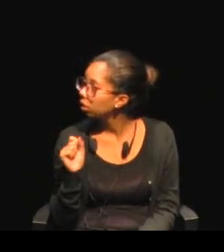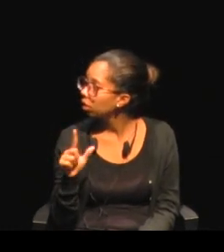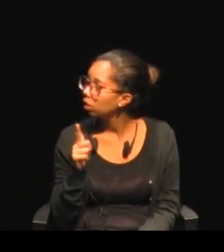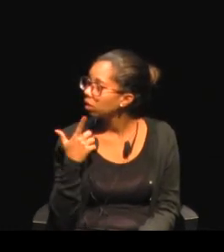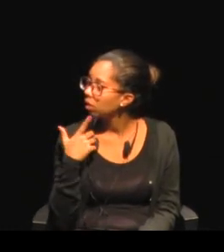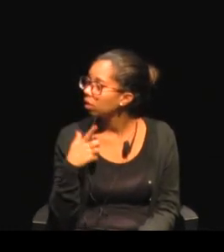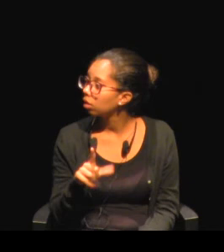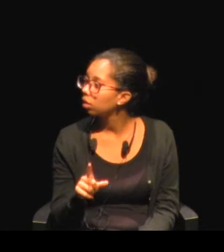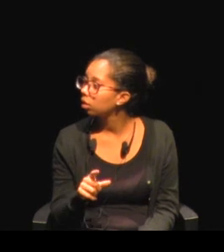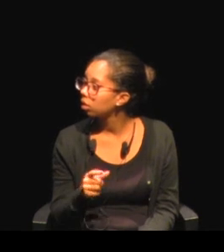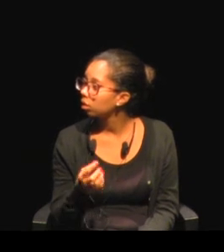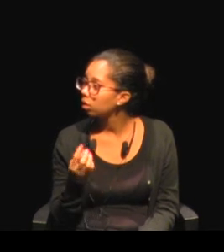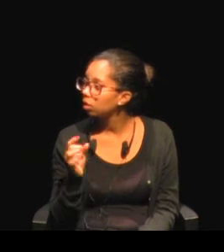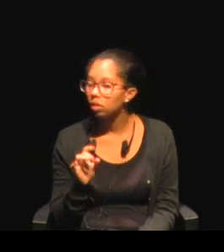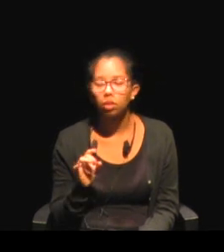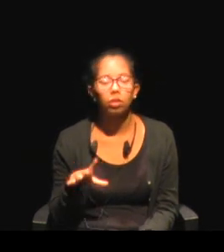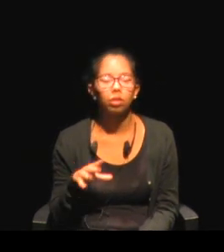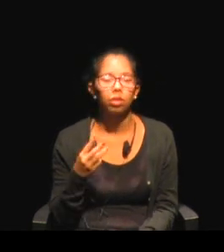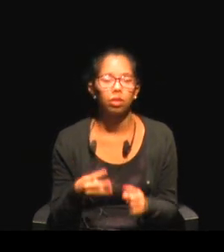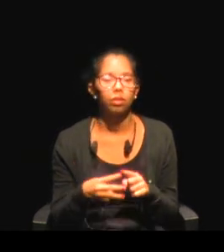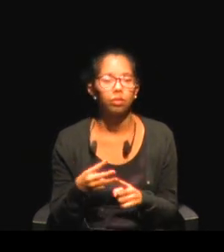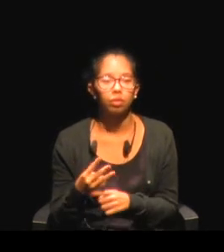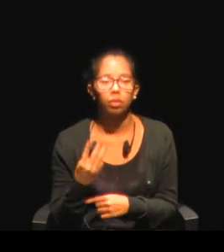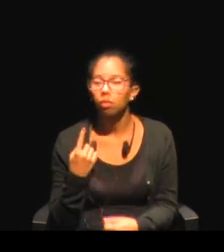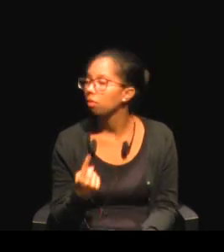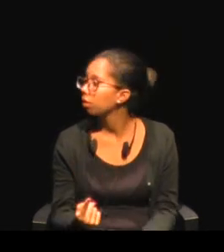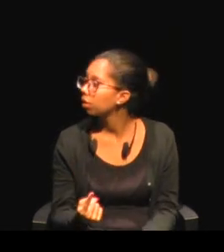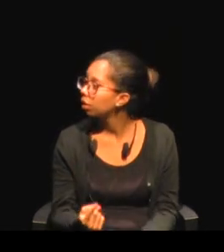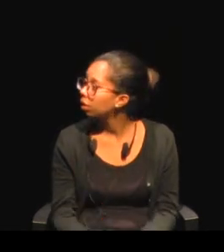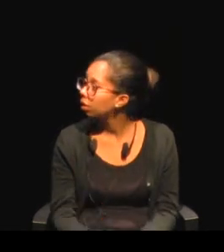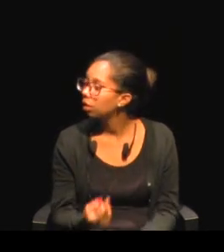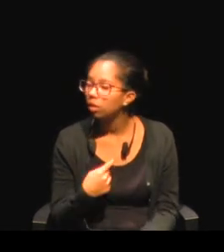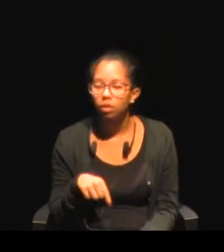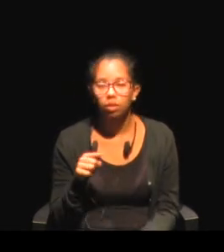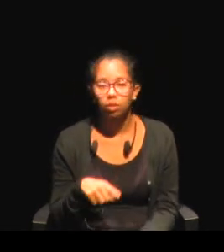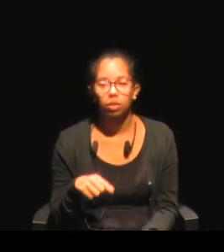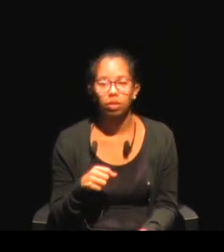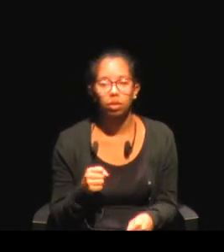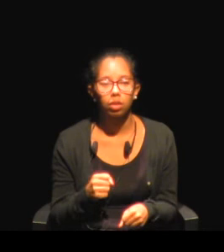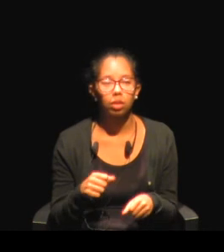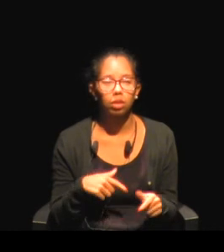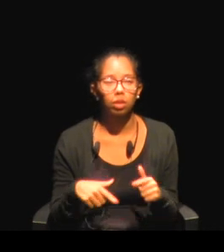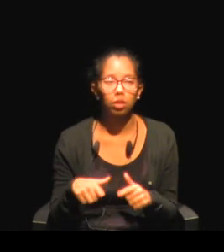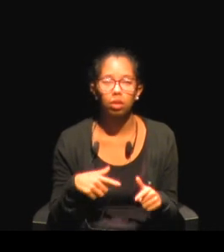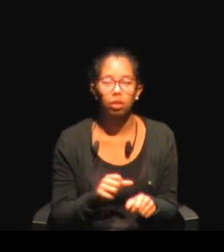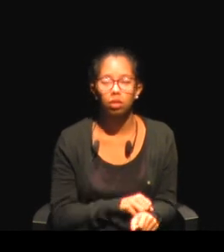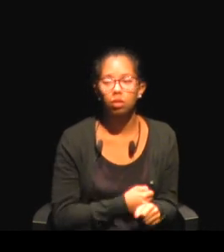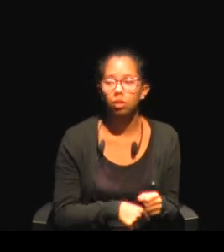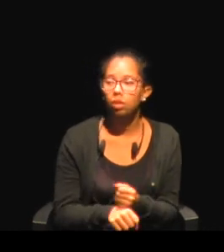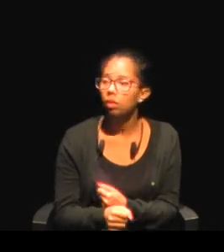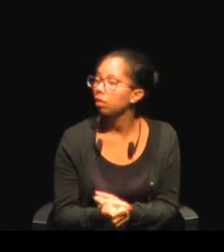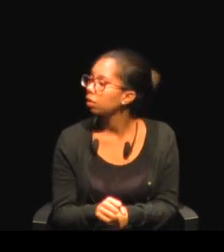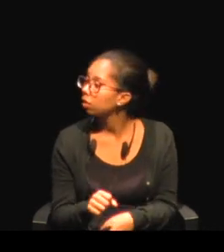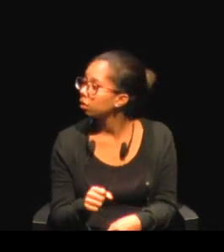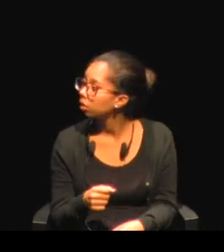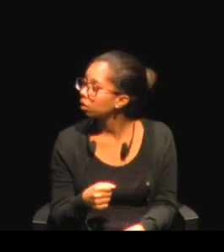desse conjunto aí. Nesse caso aqui, aliás, desculpe, aqui, olha, a gente tem um desnível da rua que existe, aquela rua que eu mostrei, que é a rua que cruza